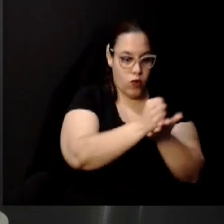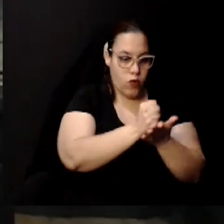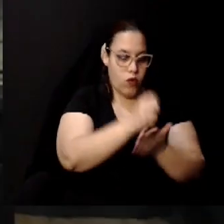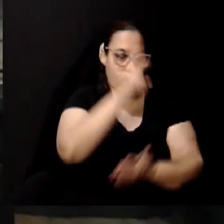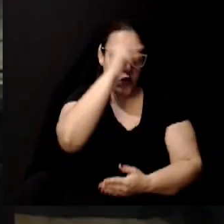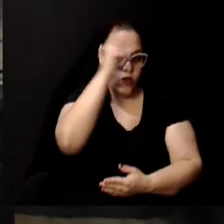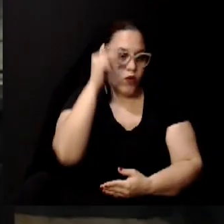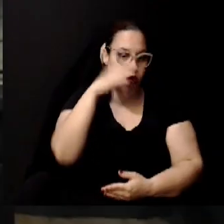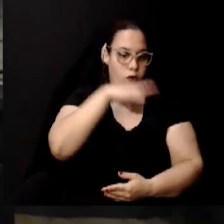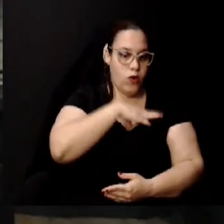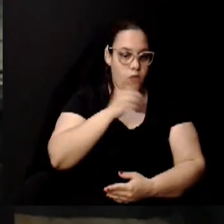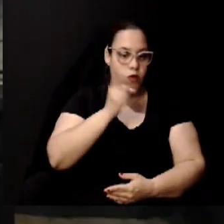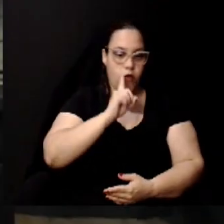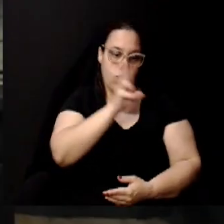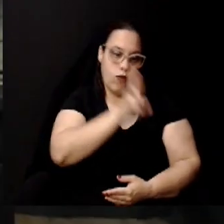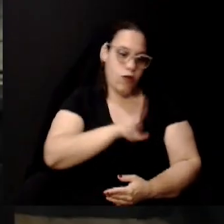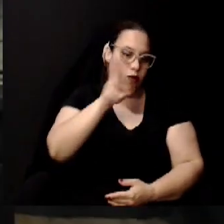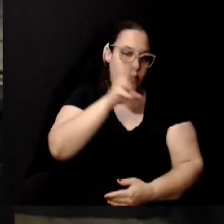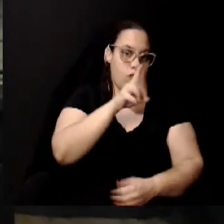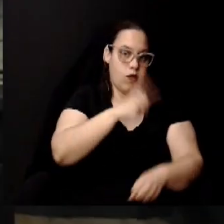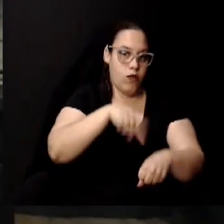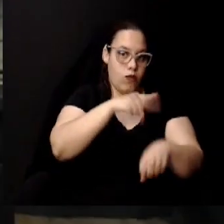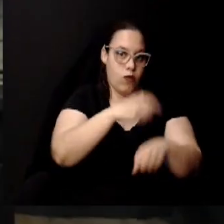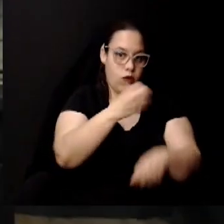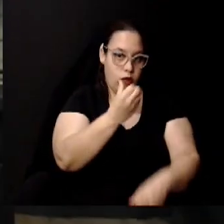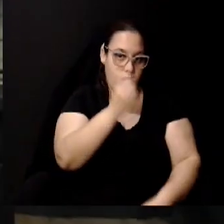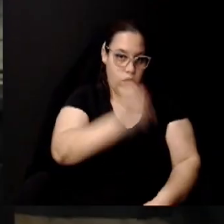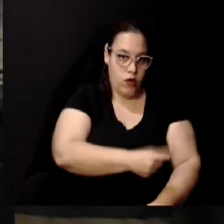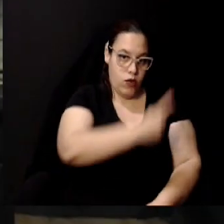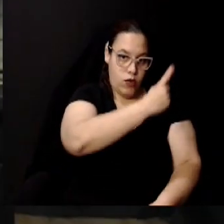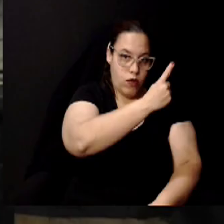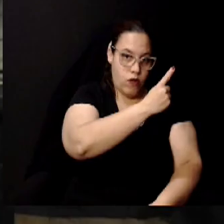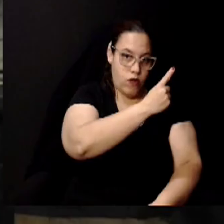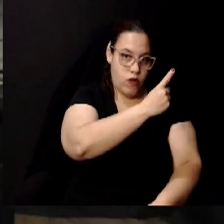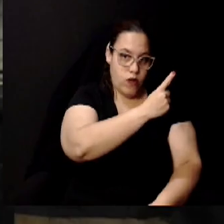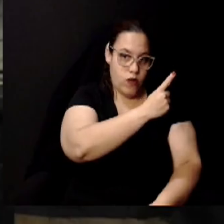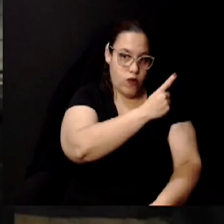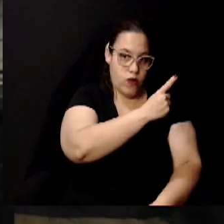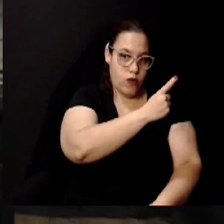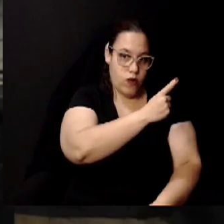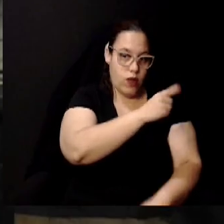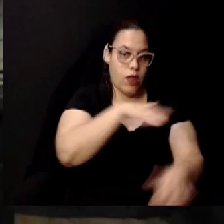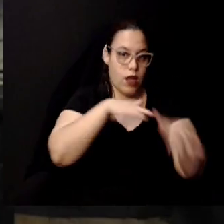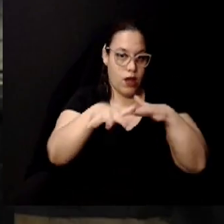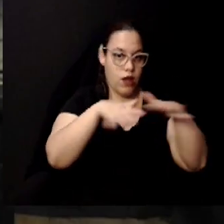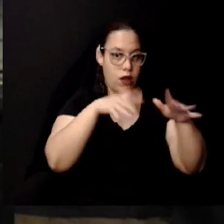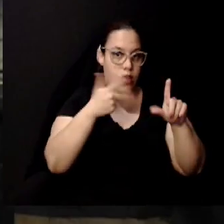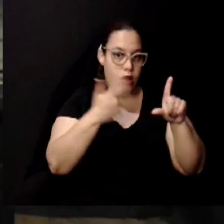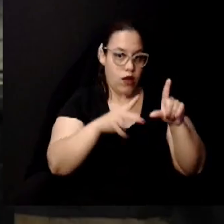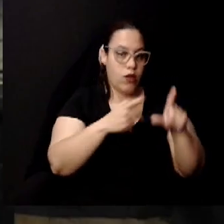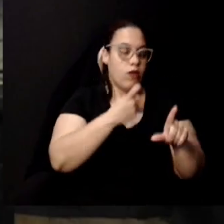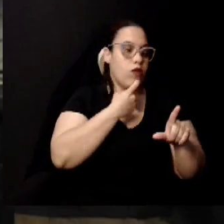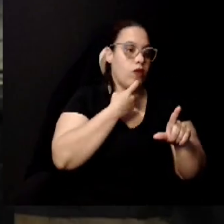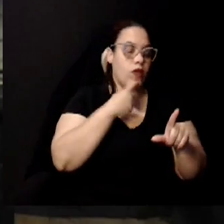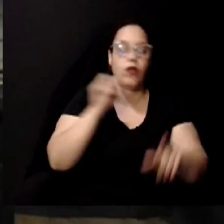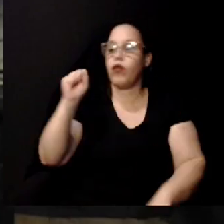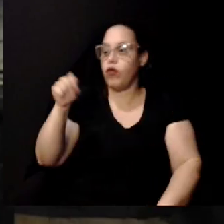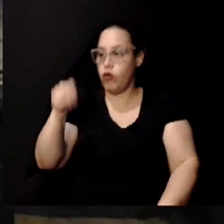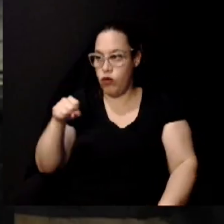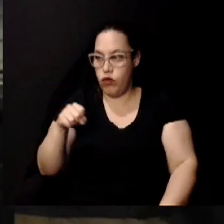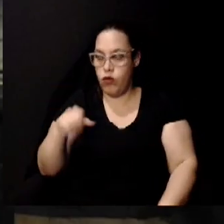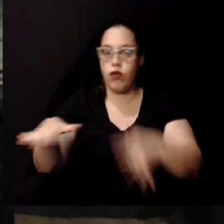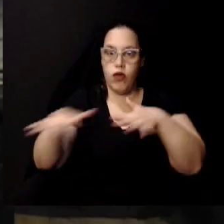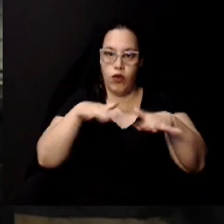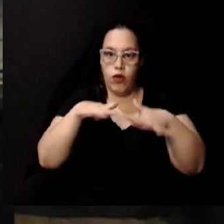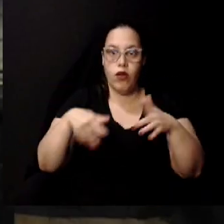não utilizem a escala de trabalho 6x1. Deve tramitar aqui no Legislativo Campineiro. Vai tramitar. Vai ser uma polêmica, vamos